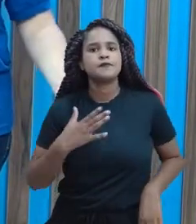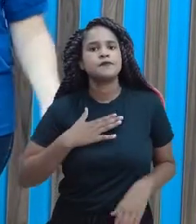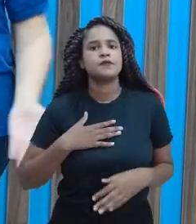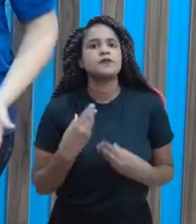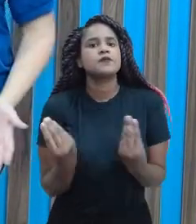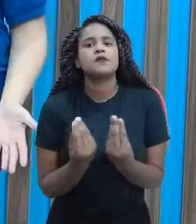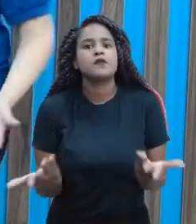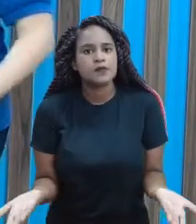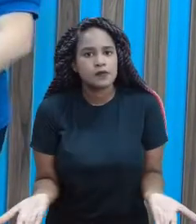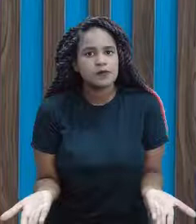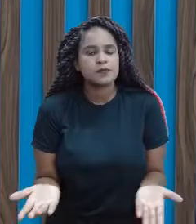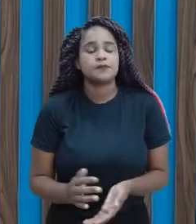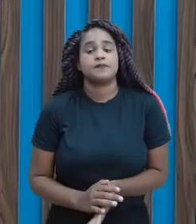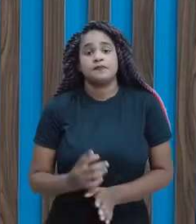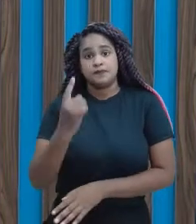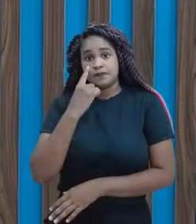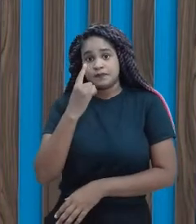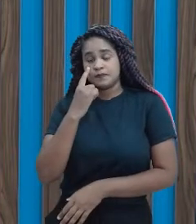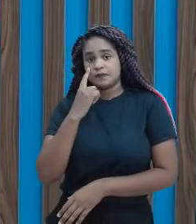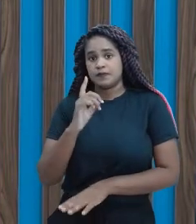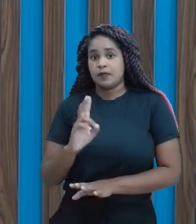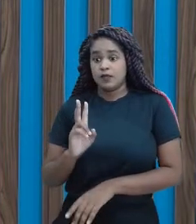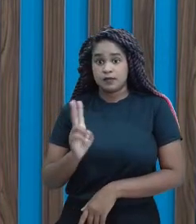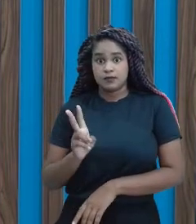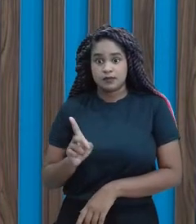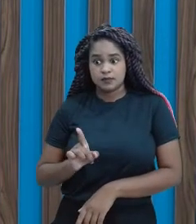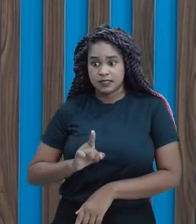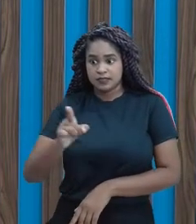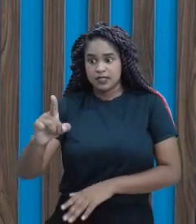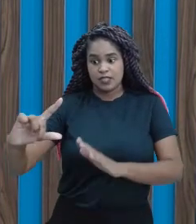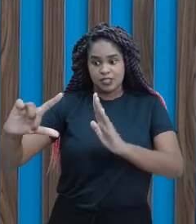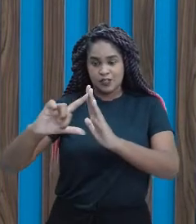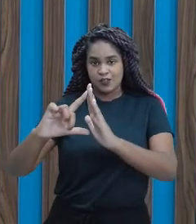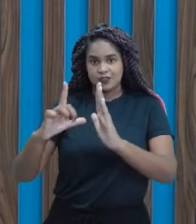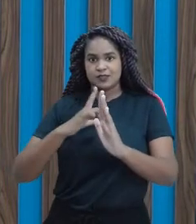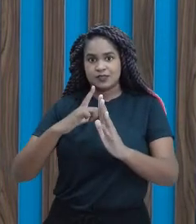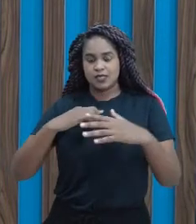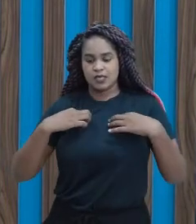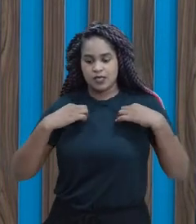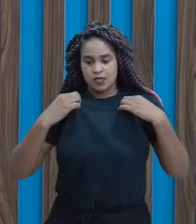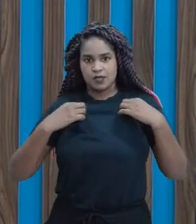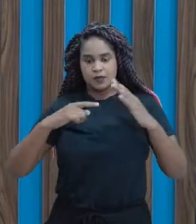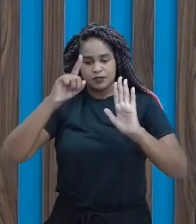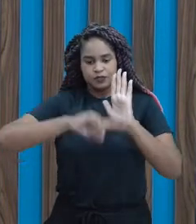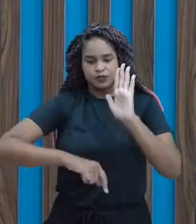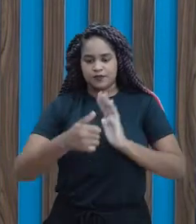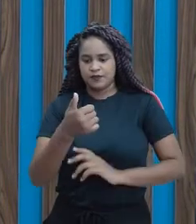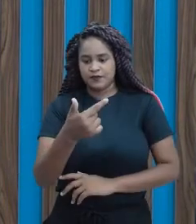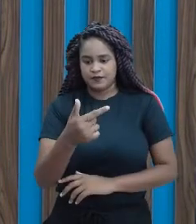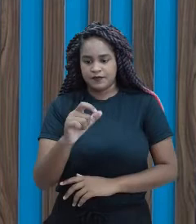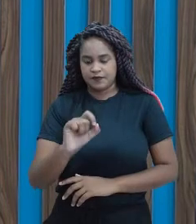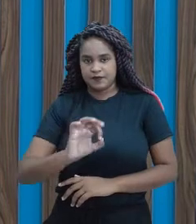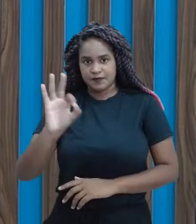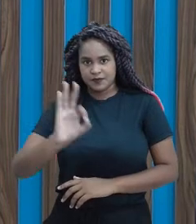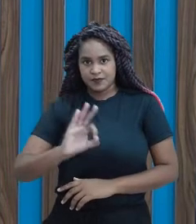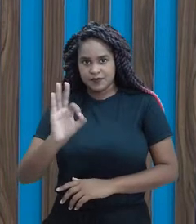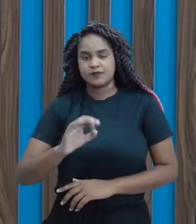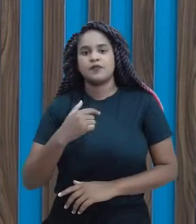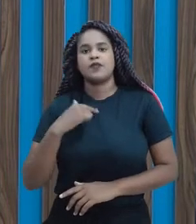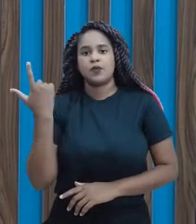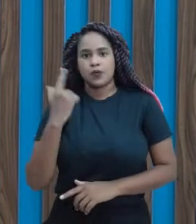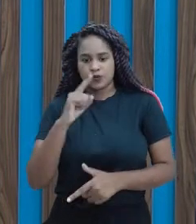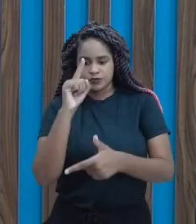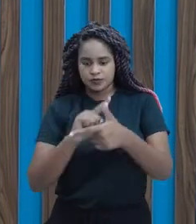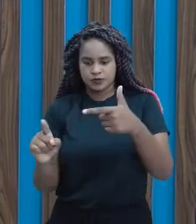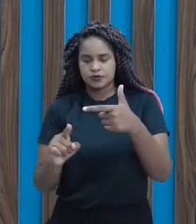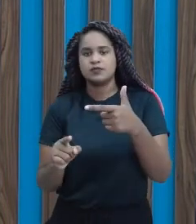isso impacta, né? Então isso quer dizer que toda vez que eu for numa loja agora, né, chega lá, tem lá a camisa por 20% de desconto, eu já sei que, né, que eu divido ali aquele